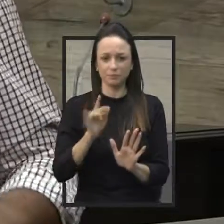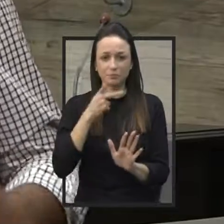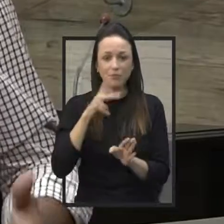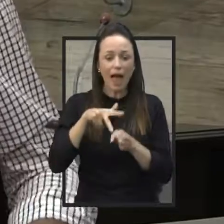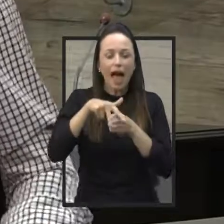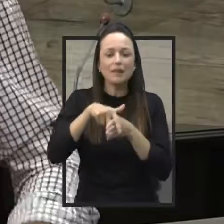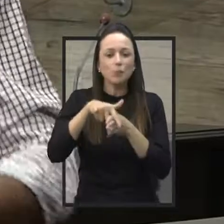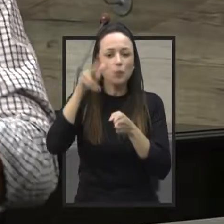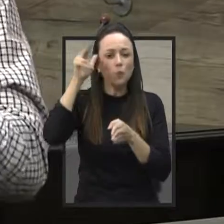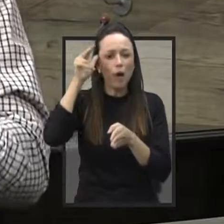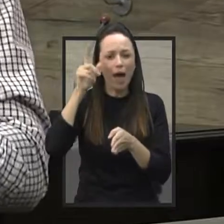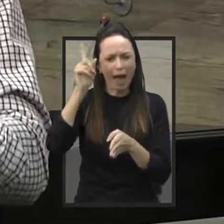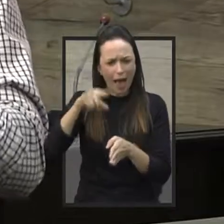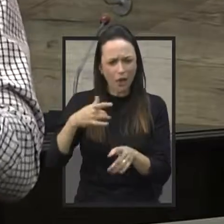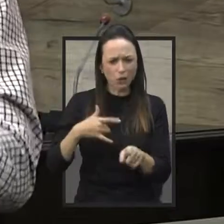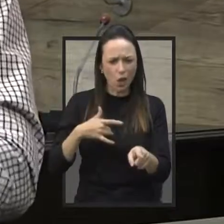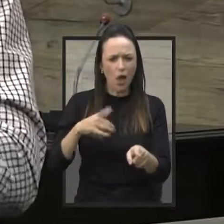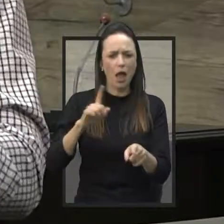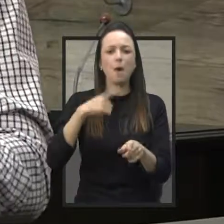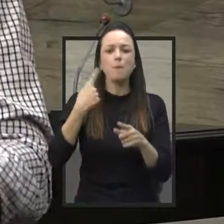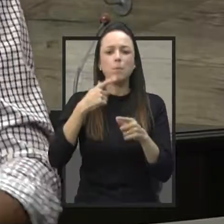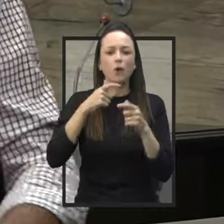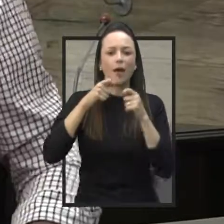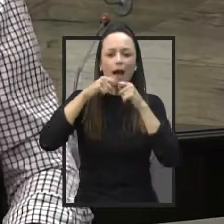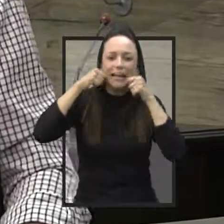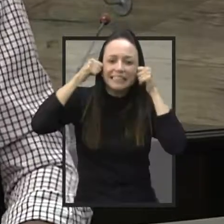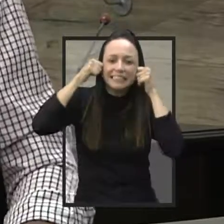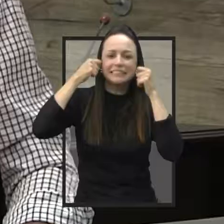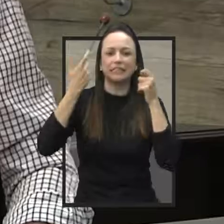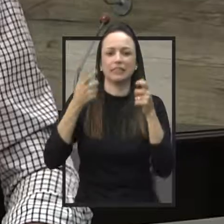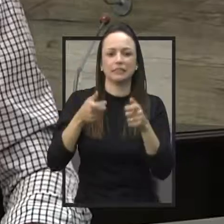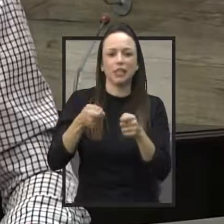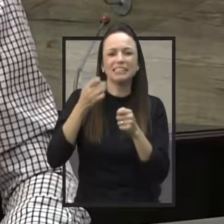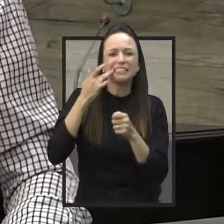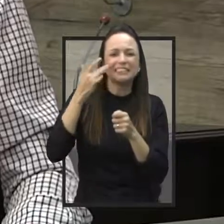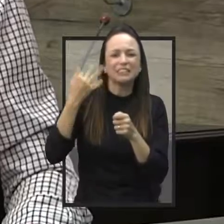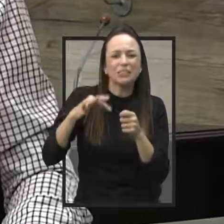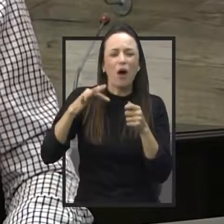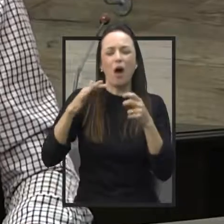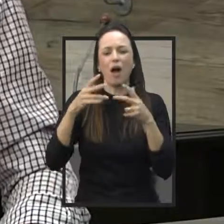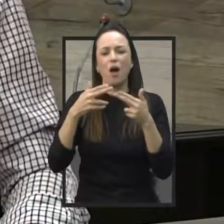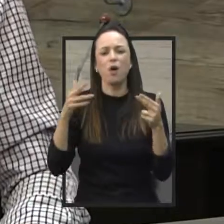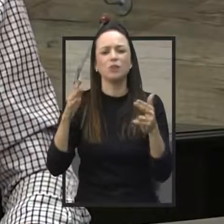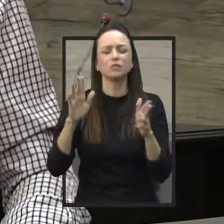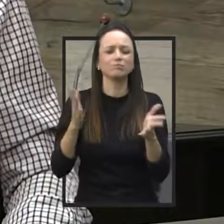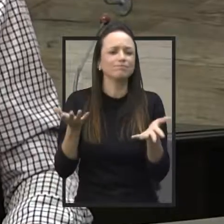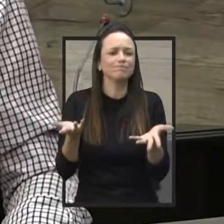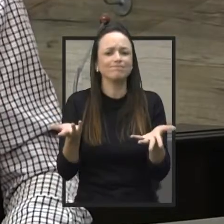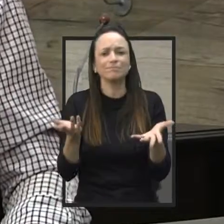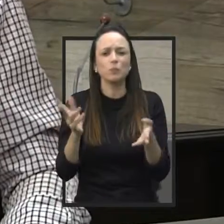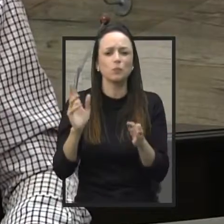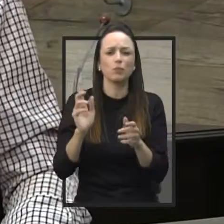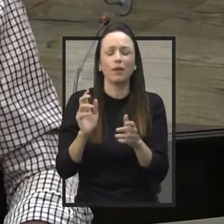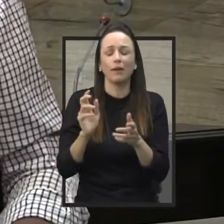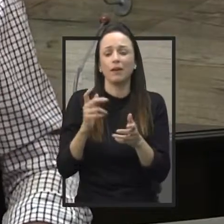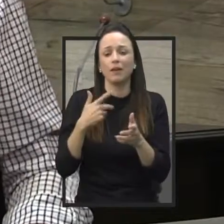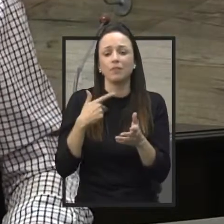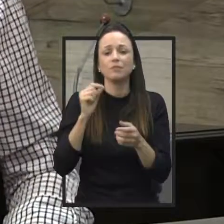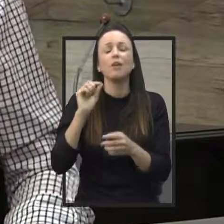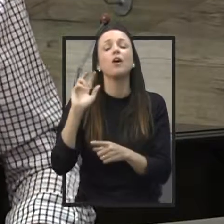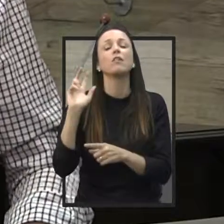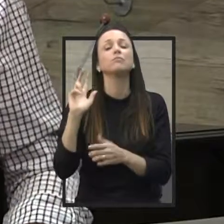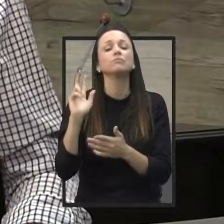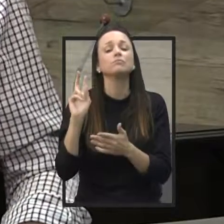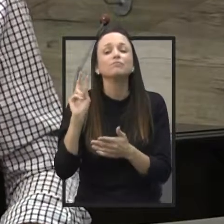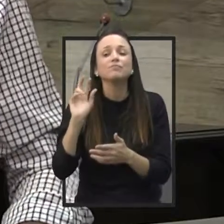cavalo judia do animal, porque você põe o arreio, machuca ali e tal. O que vai acontecer, Ângelo? O que vai acontecer? Essa que eu faço a pergunta para as